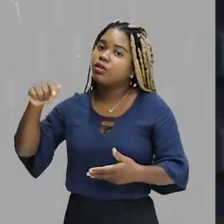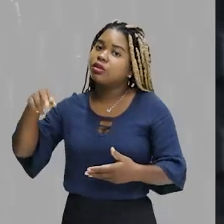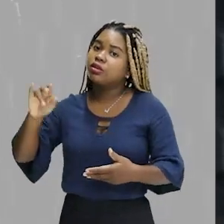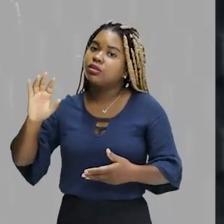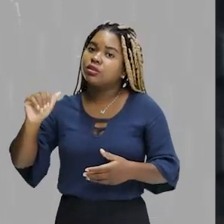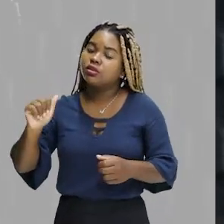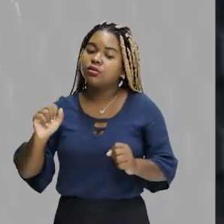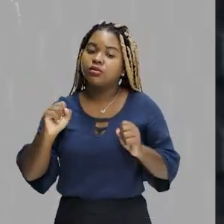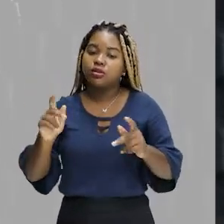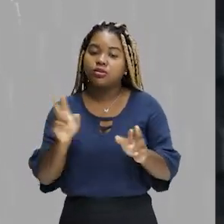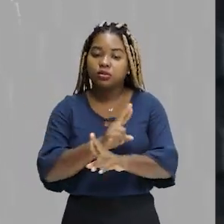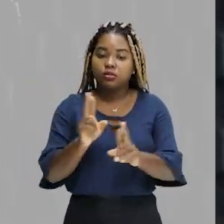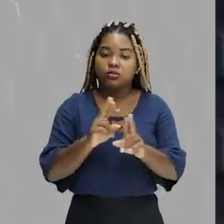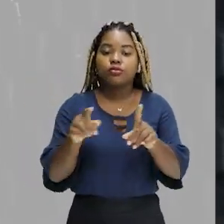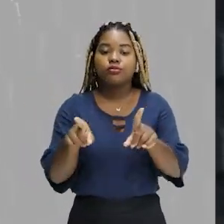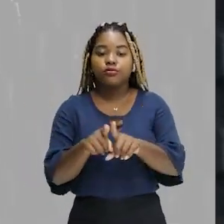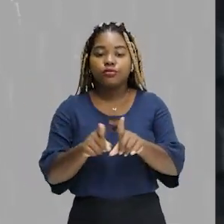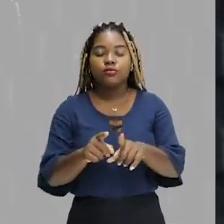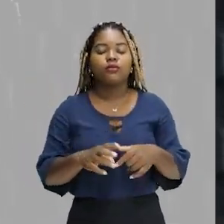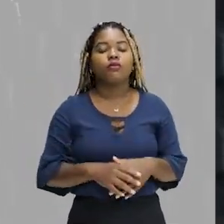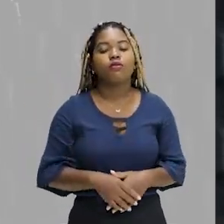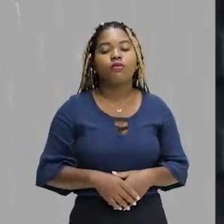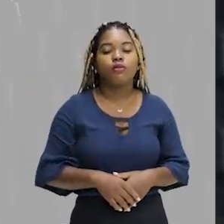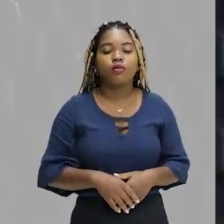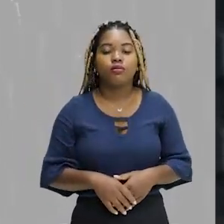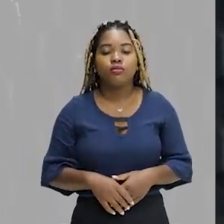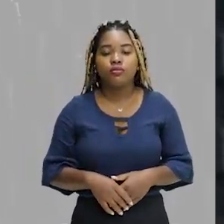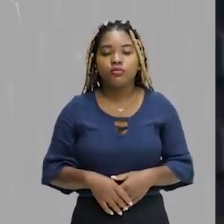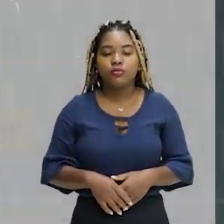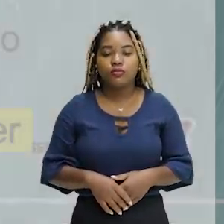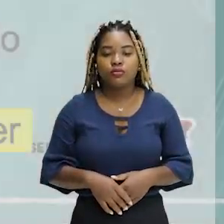de isomeria. Bom, vamos lá.